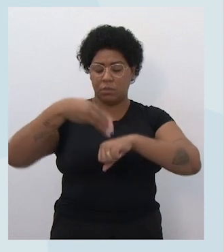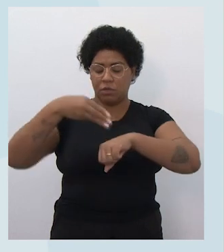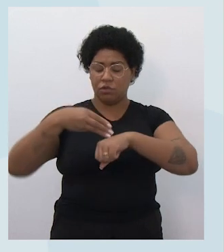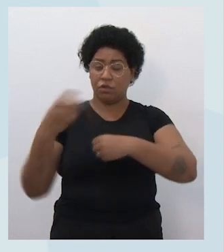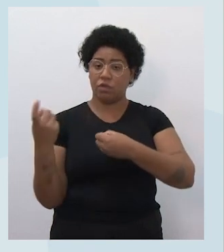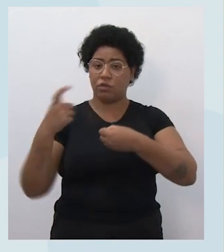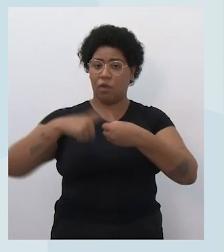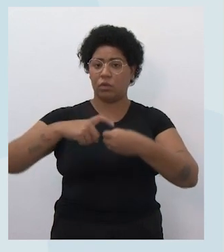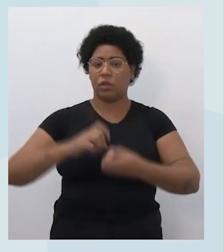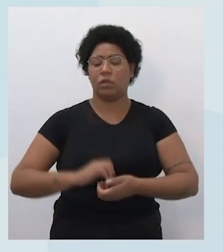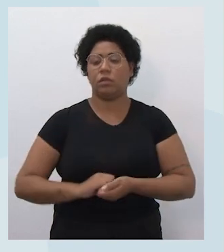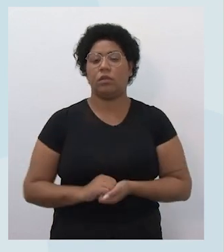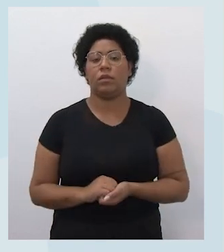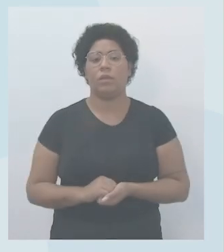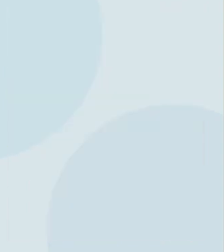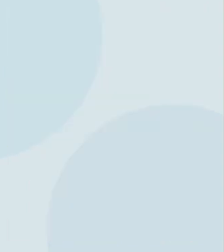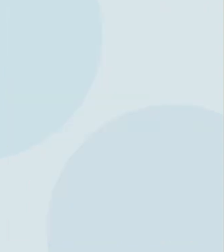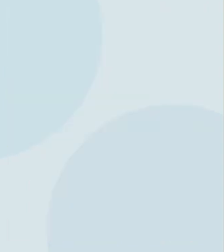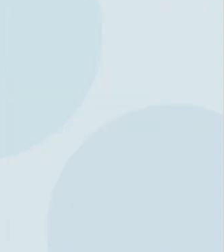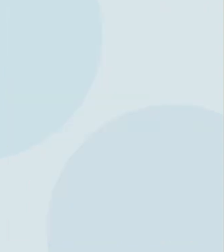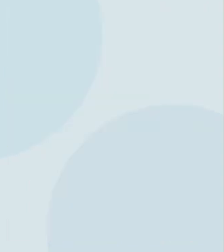retornamos.